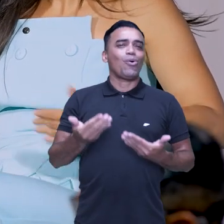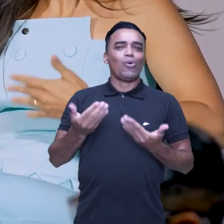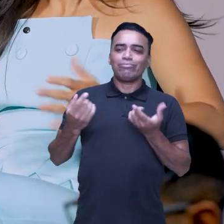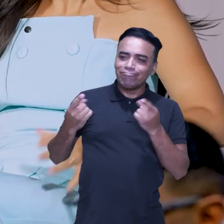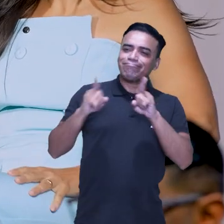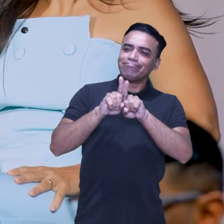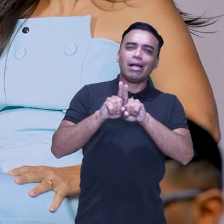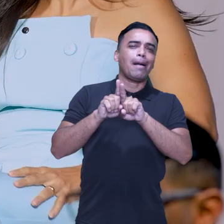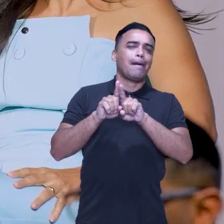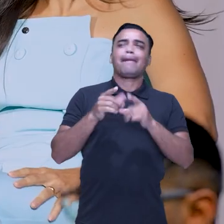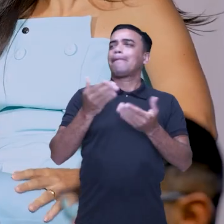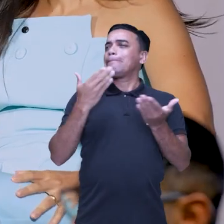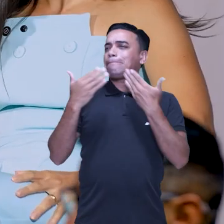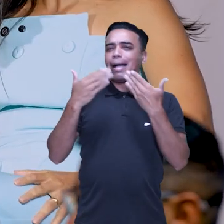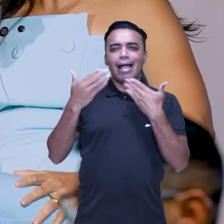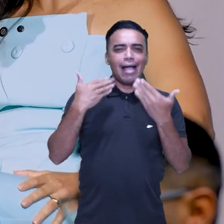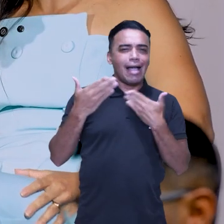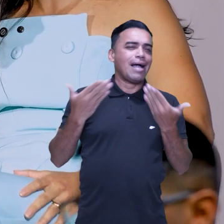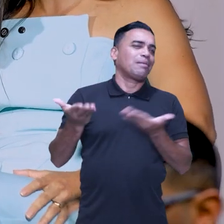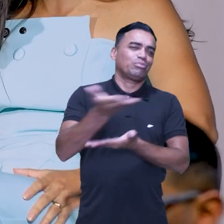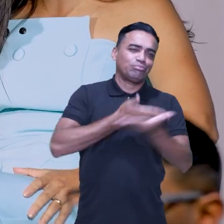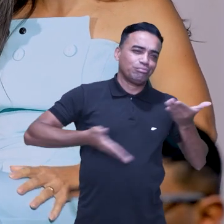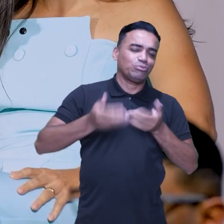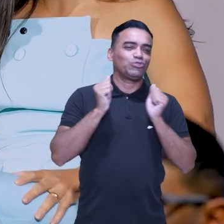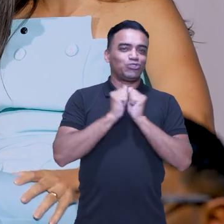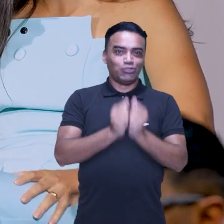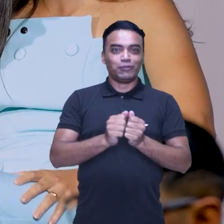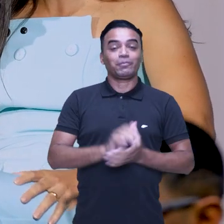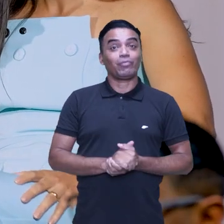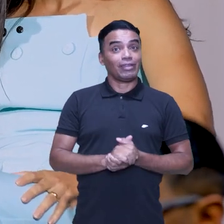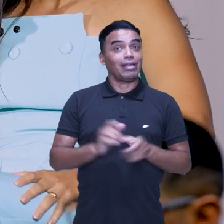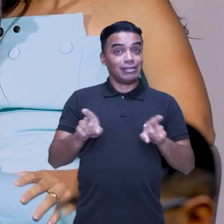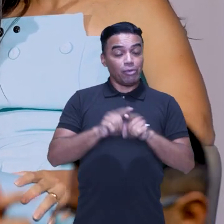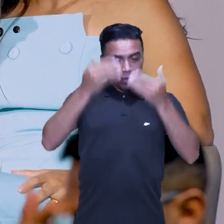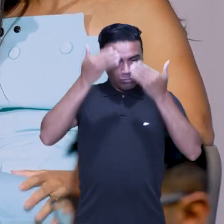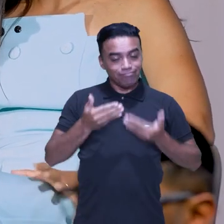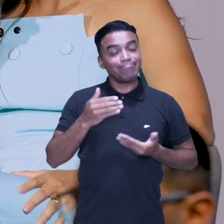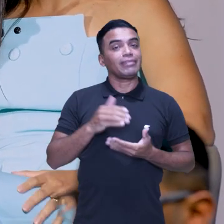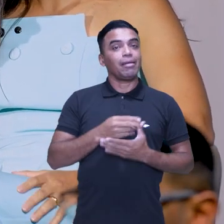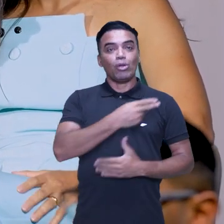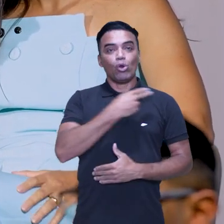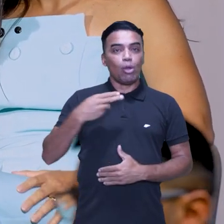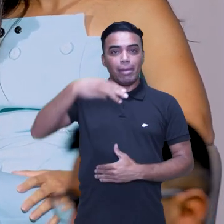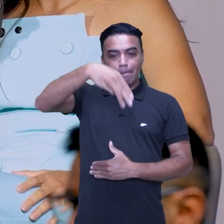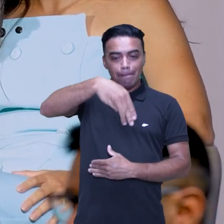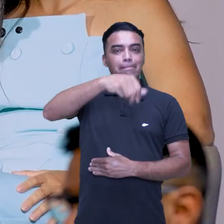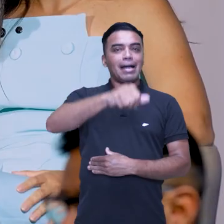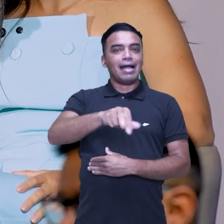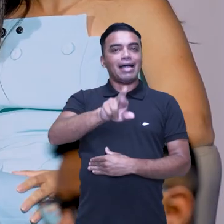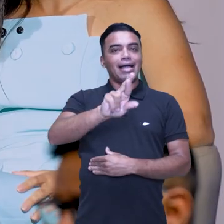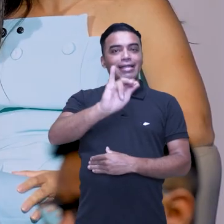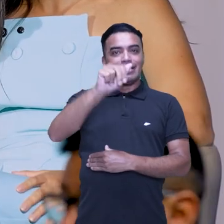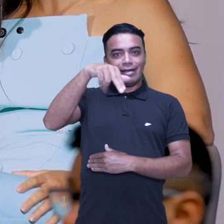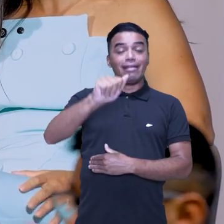esse momento, esse bate-papo com vocês. Eu quero também me apresentar. Meu nome é Mariana, né?